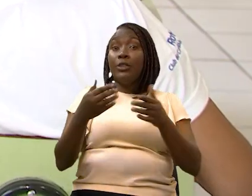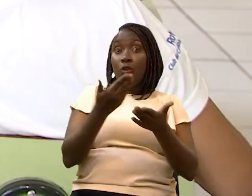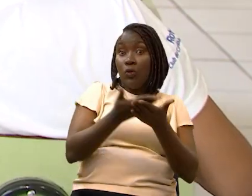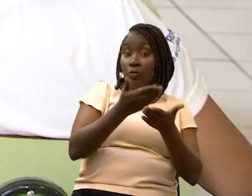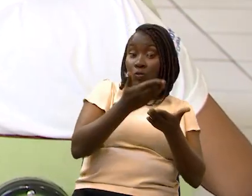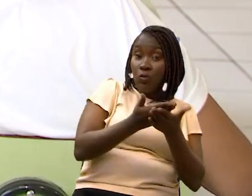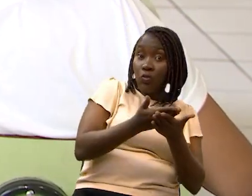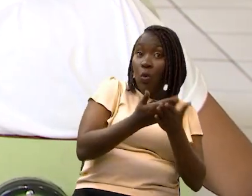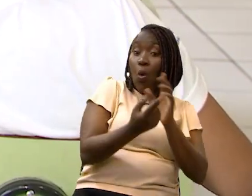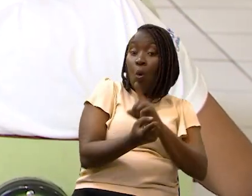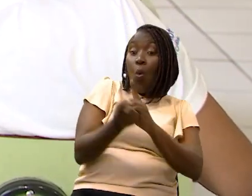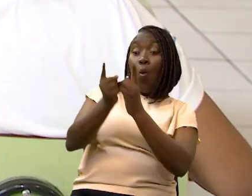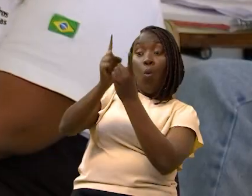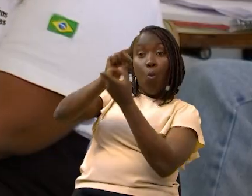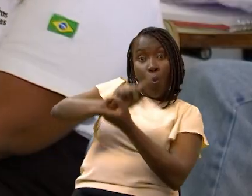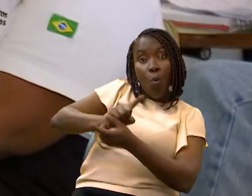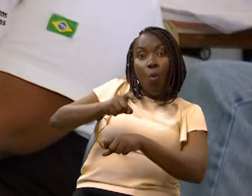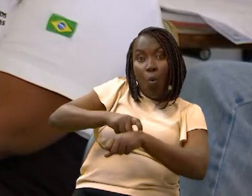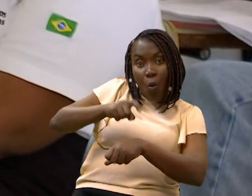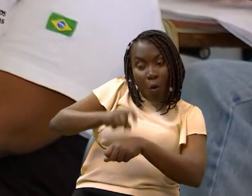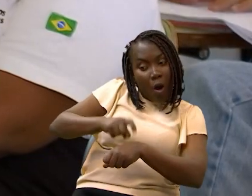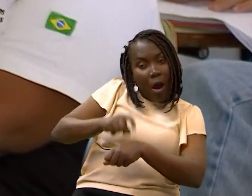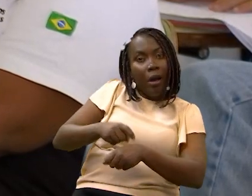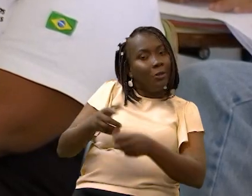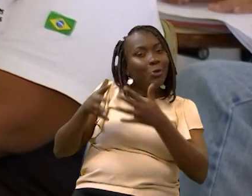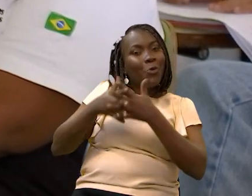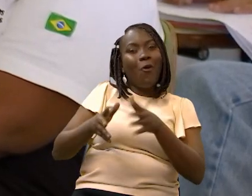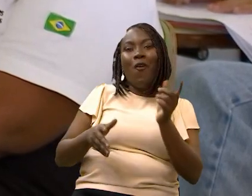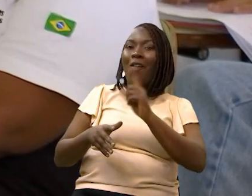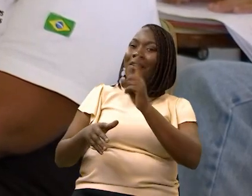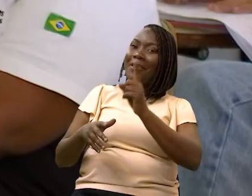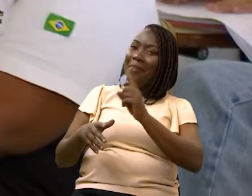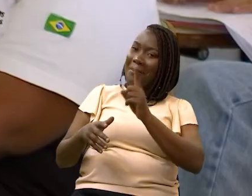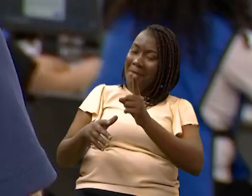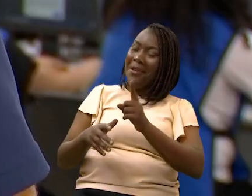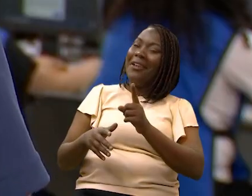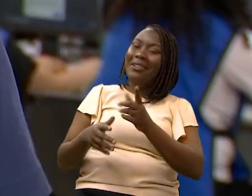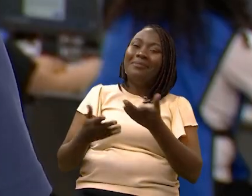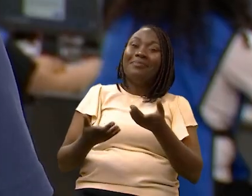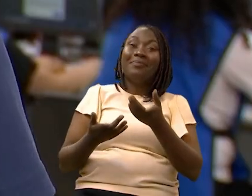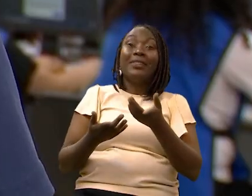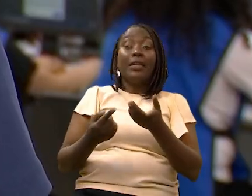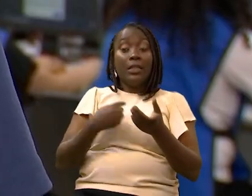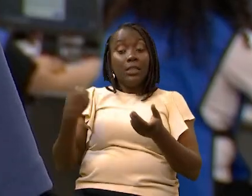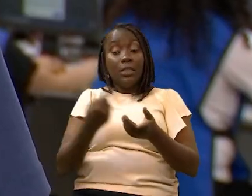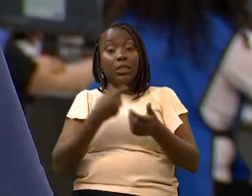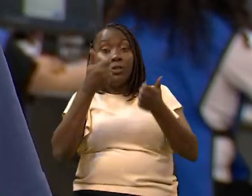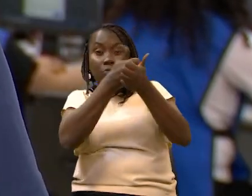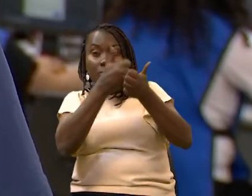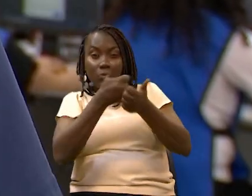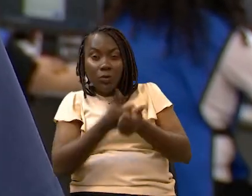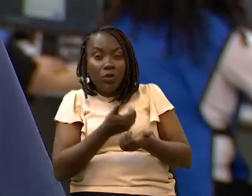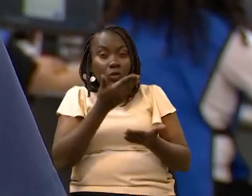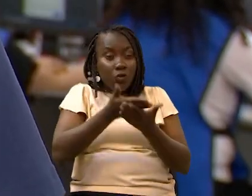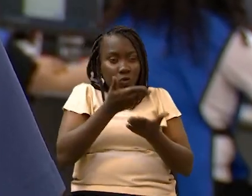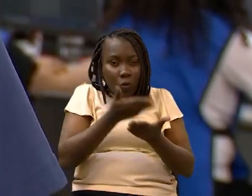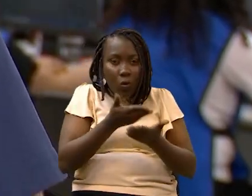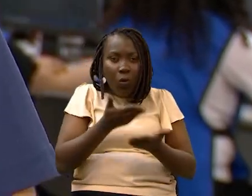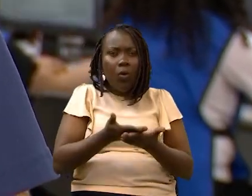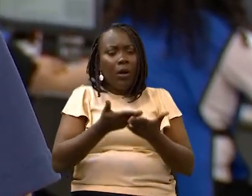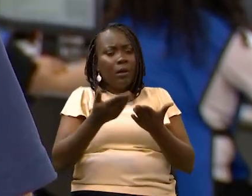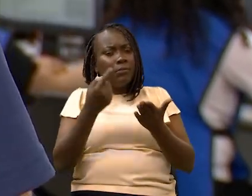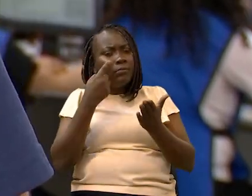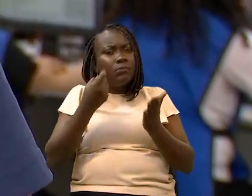período escolar, então não vai atrapalhar ele durante esse período na escola. Muito pelo contrário, a gente faz o acompanhamento